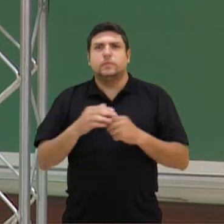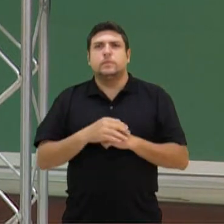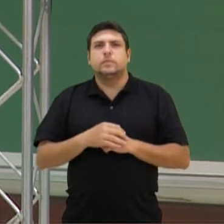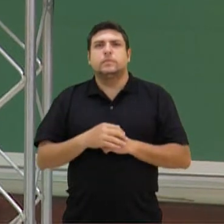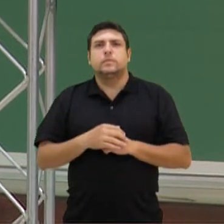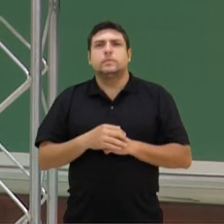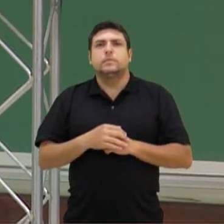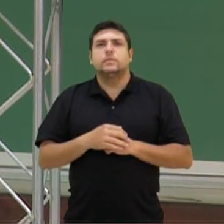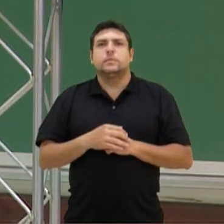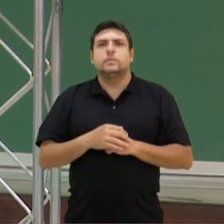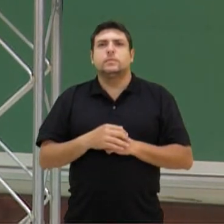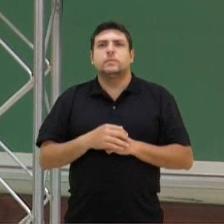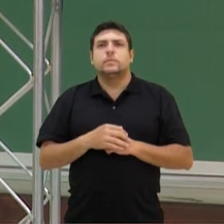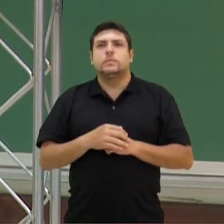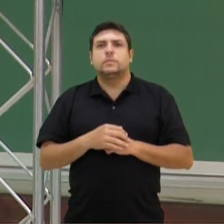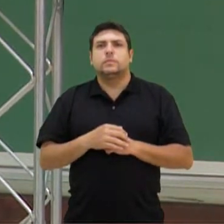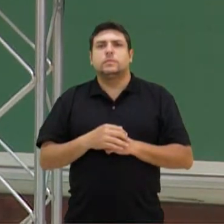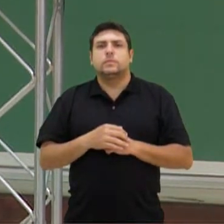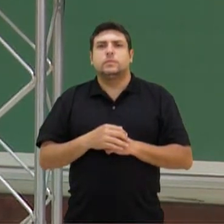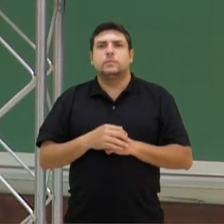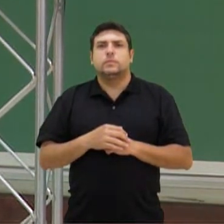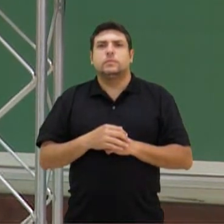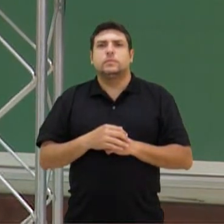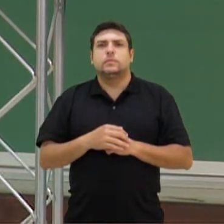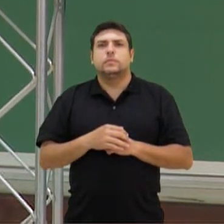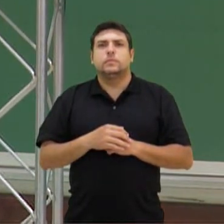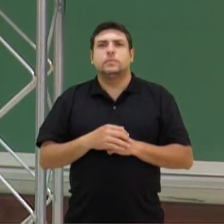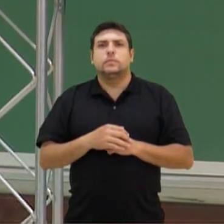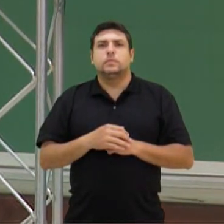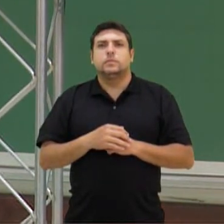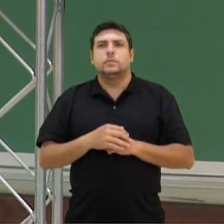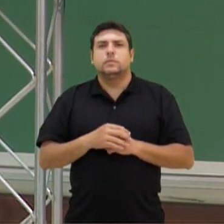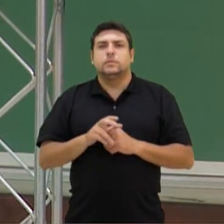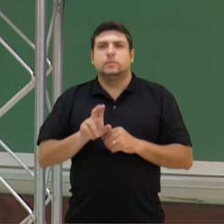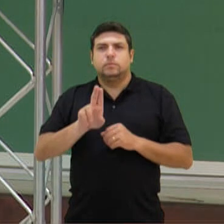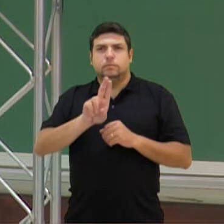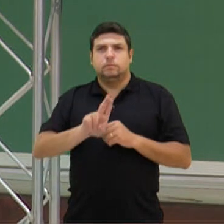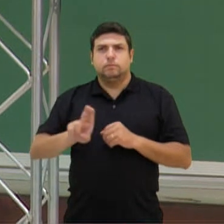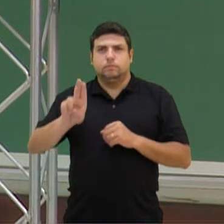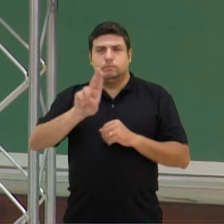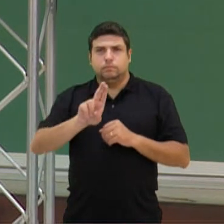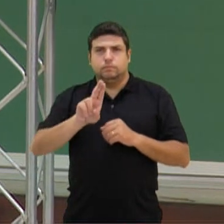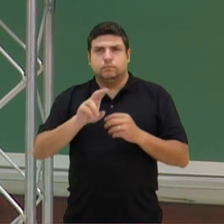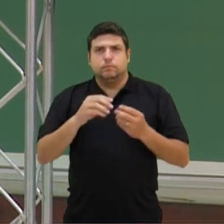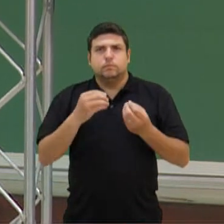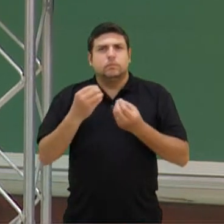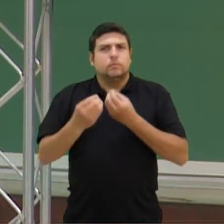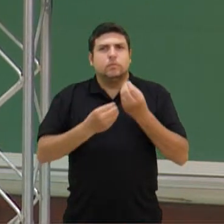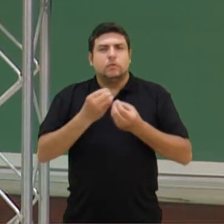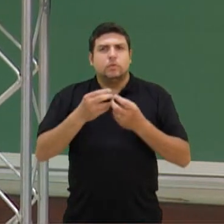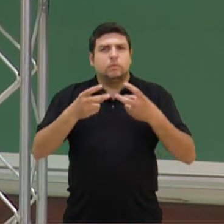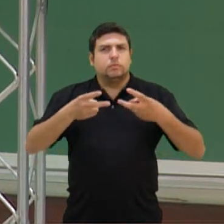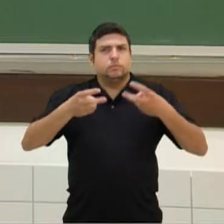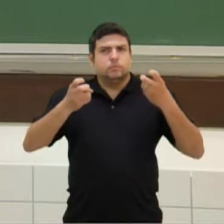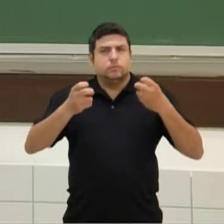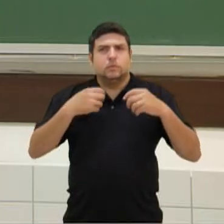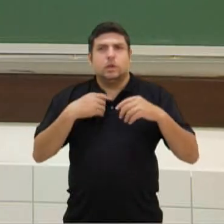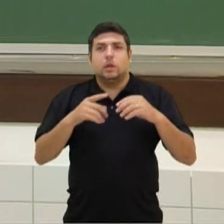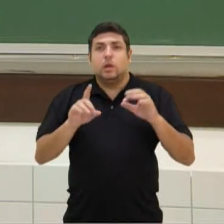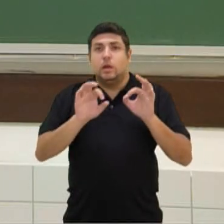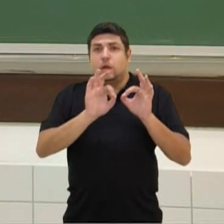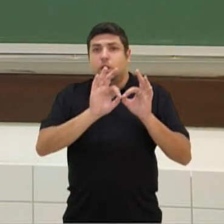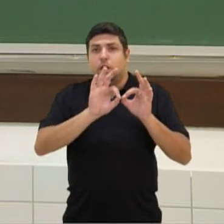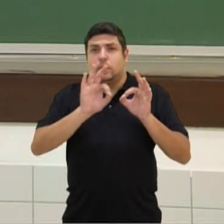lá. Só que, utilizando ela, quais conclusões eu posso ter? Ah, essa distância